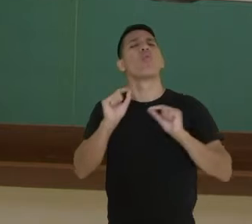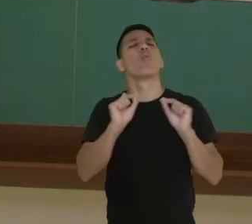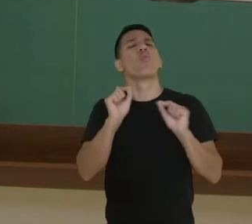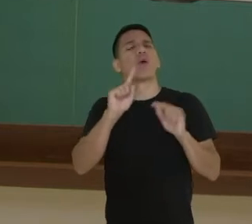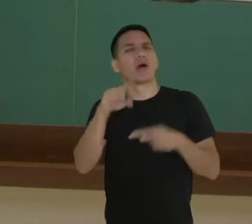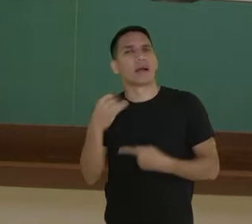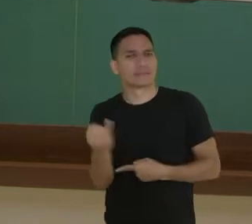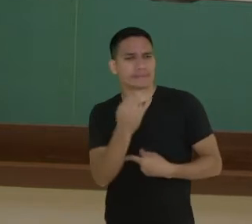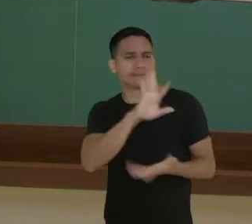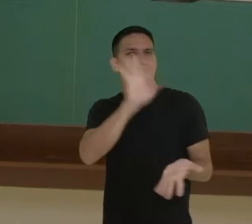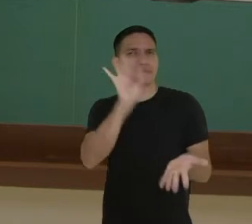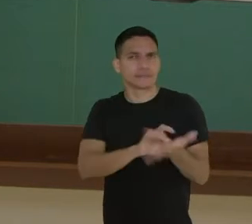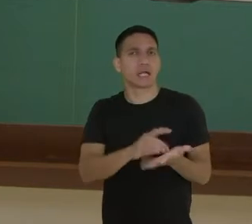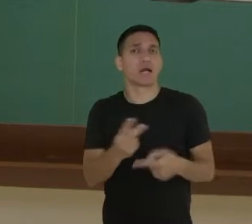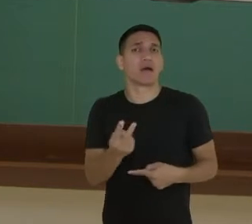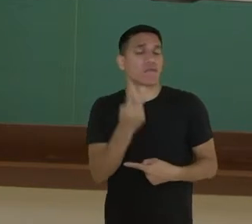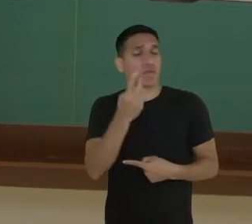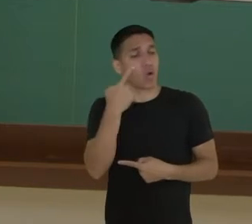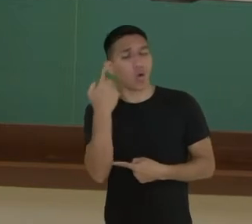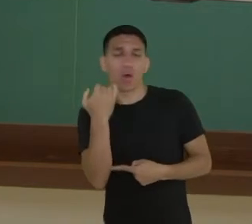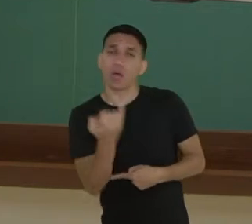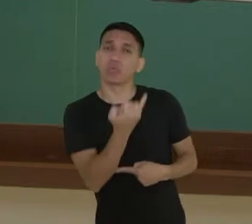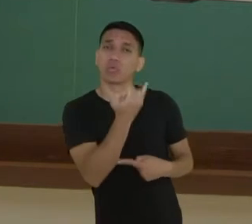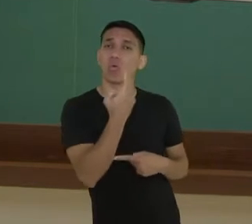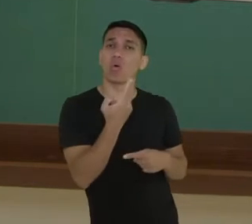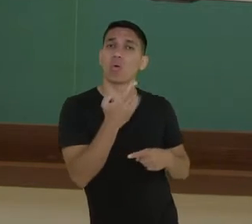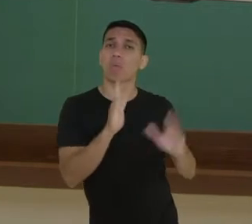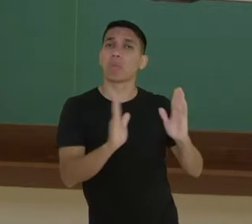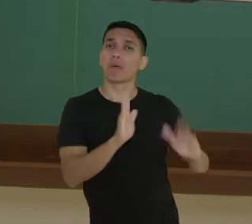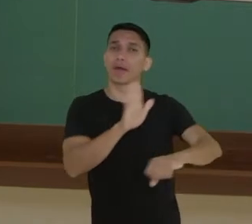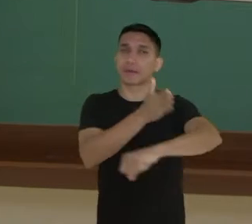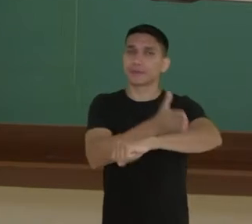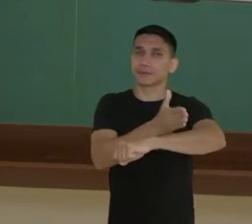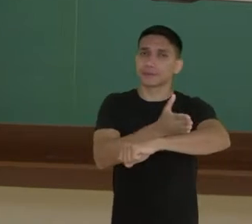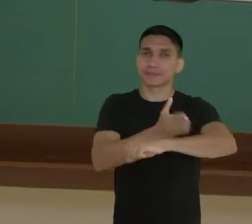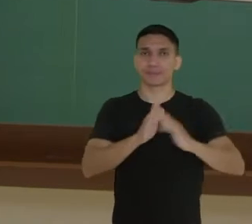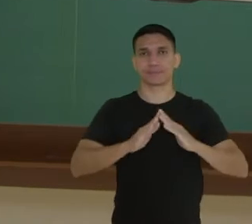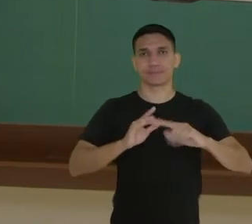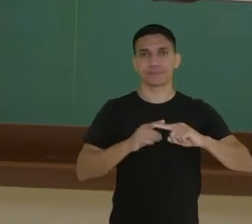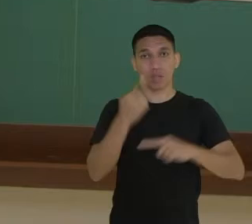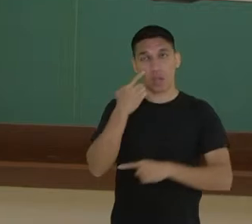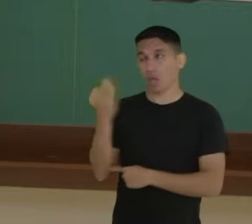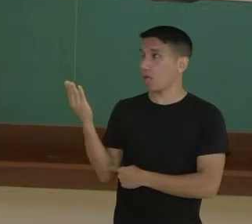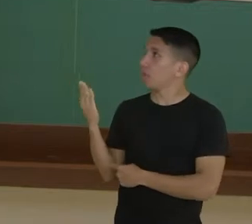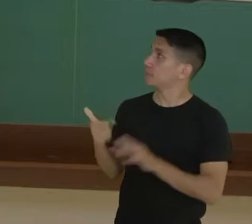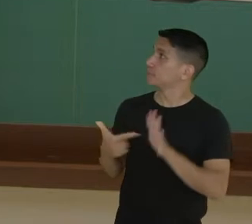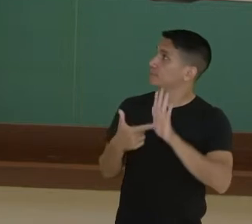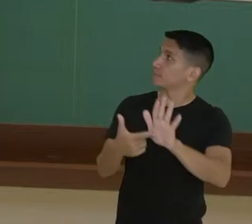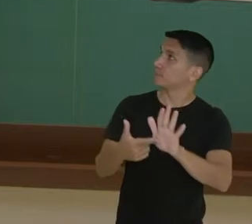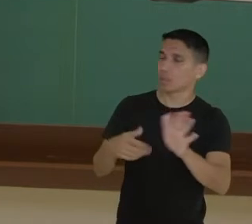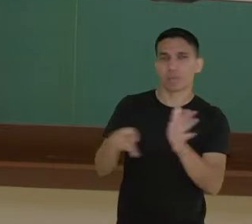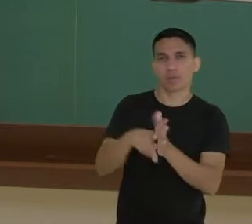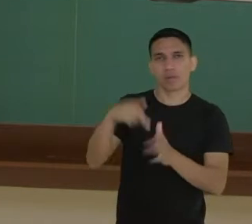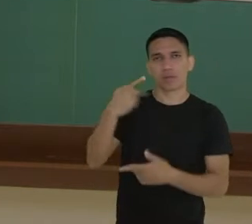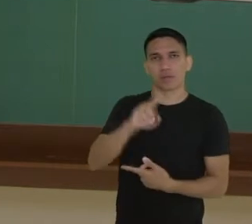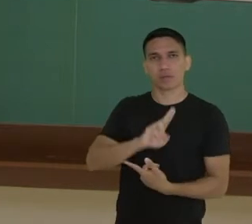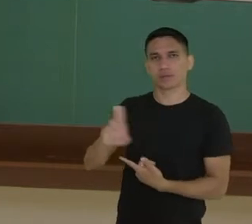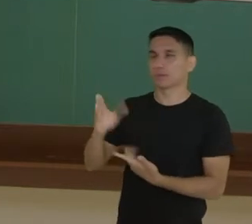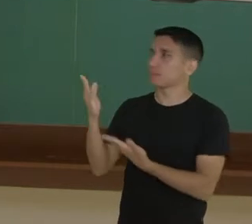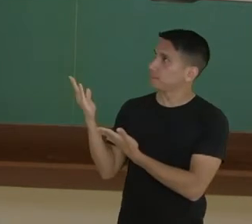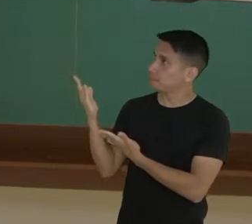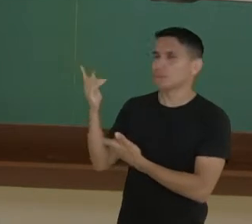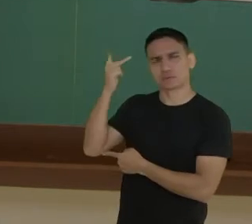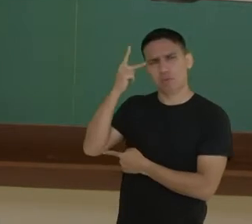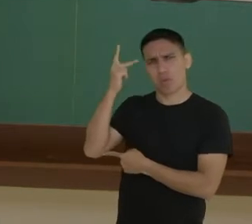da Igreja Medieval para a Idade Média. Aqui a gente tem uma basílica, da Nossa Senhora Aparecida,